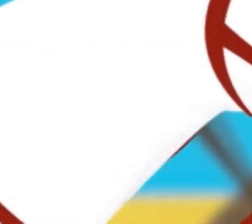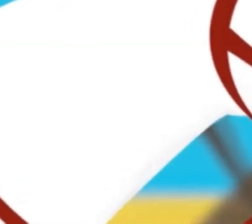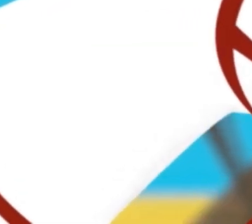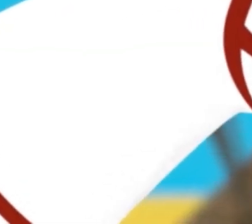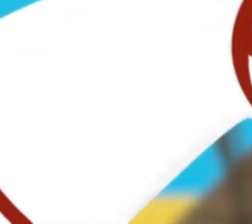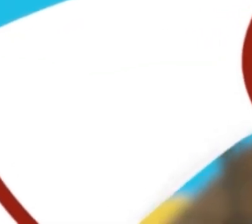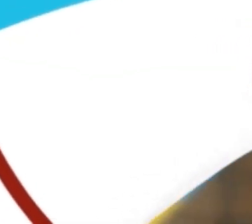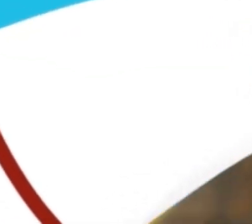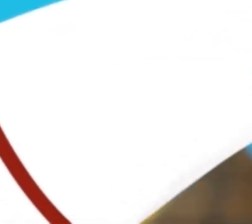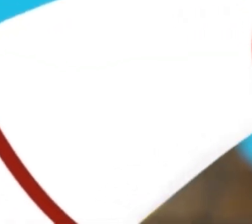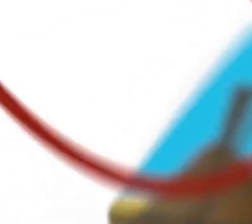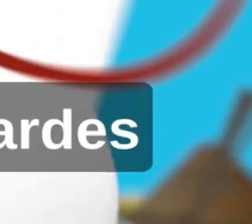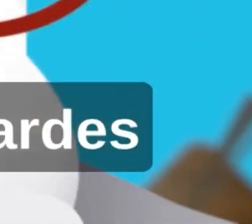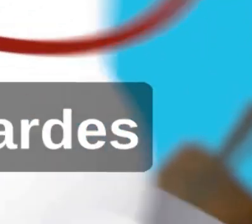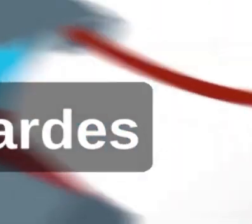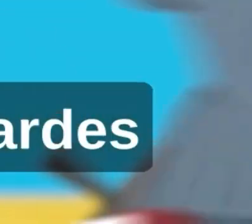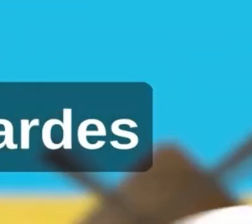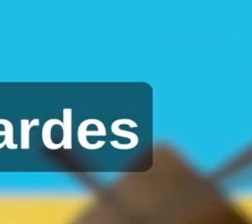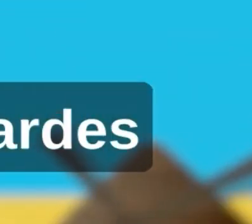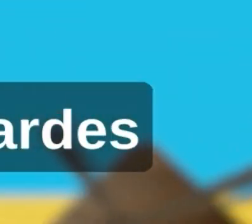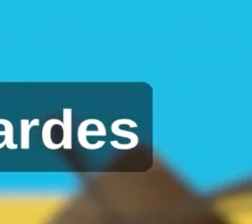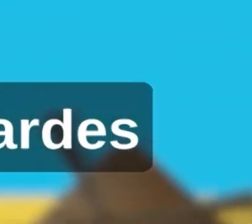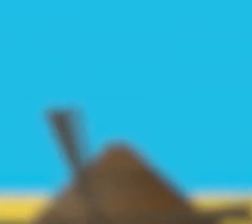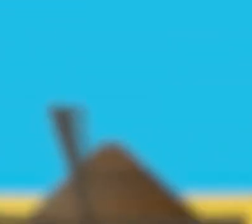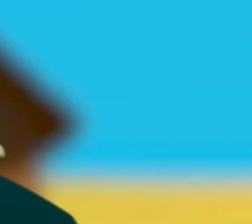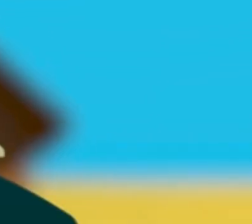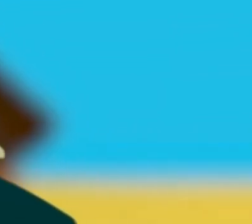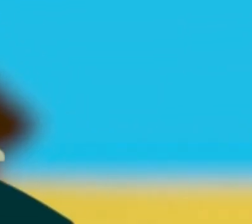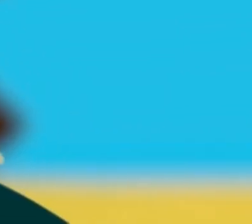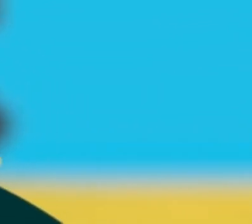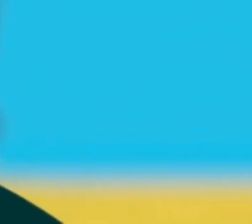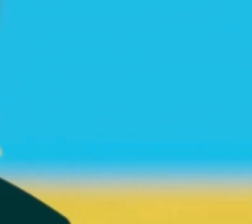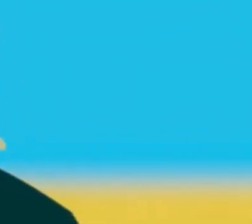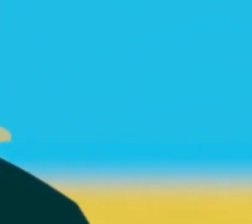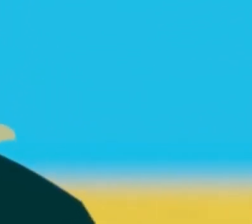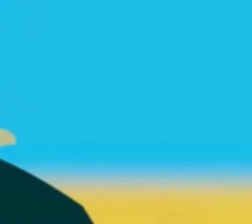batalha. Não fujam, criaturas covardes!